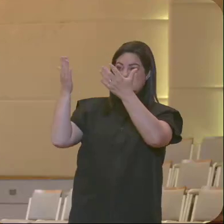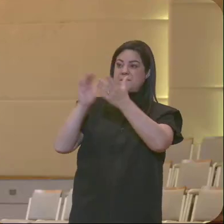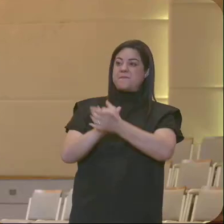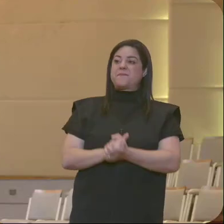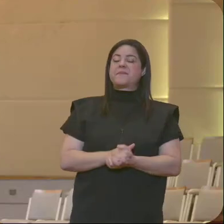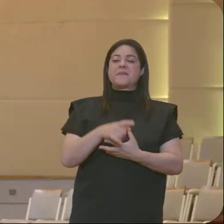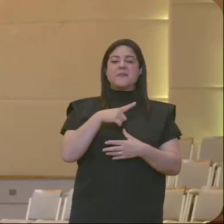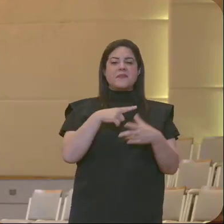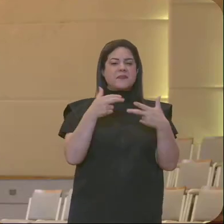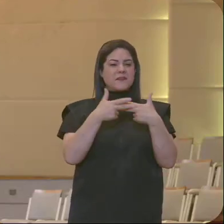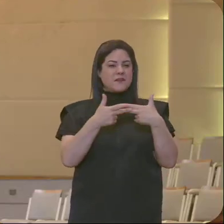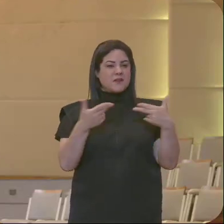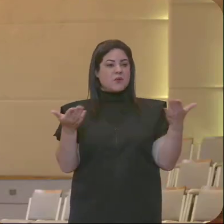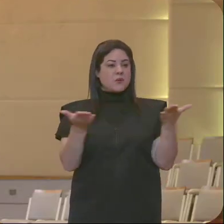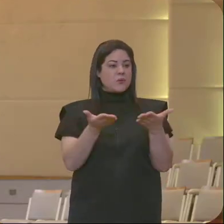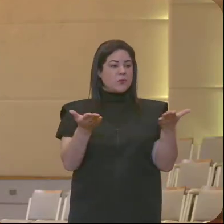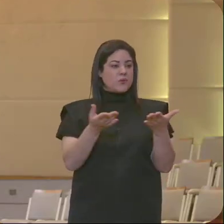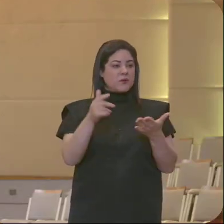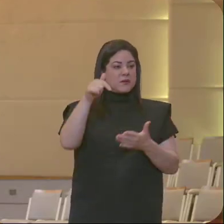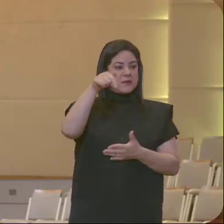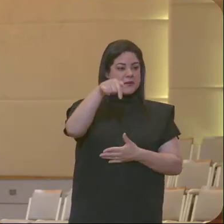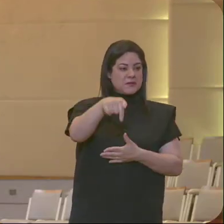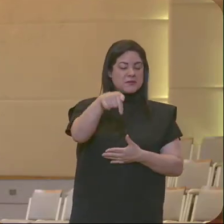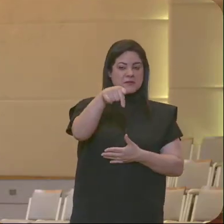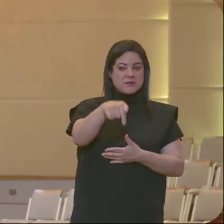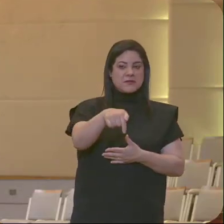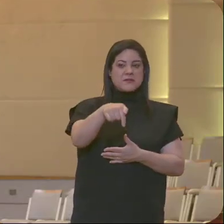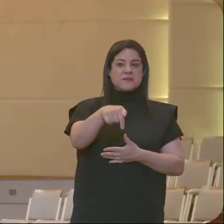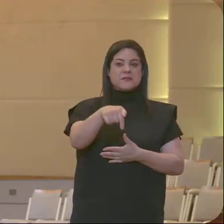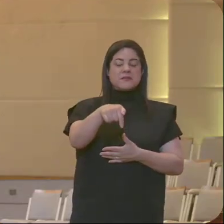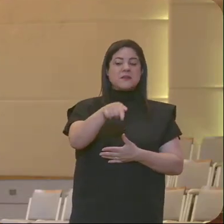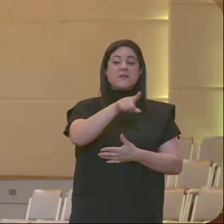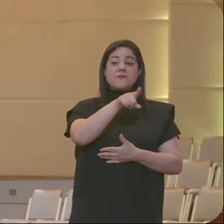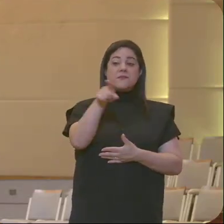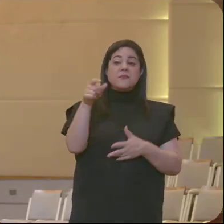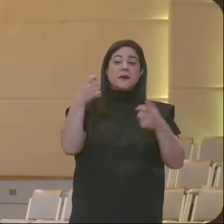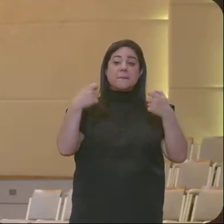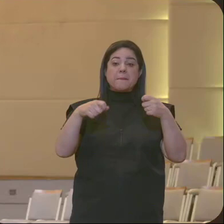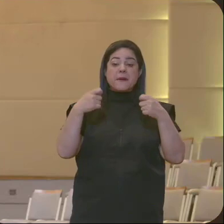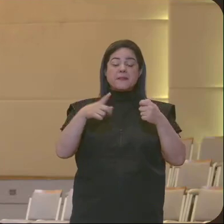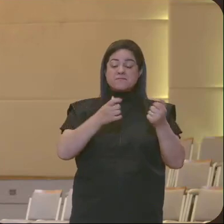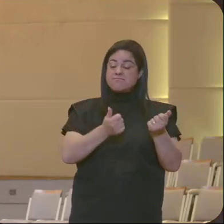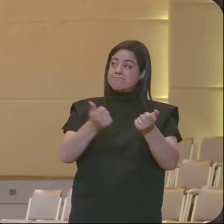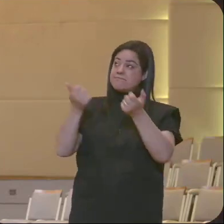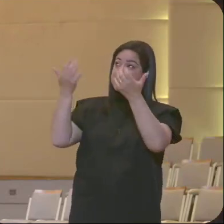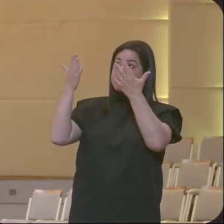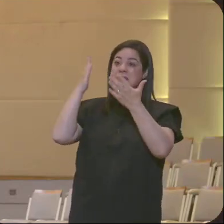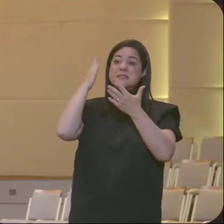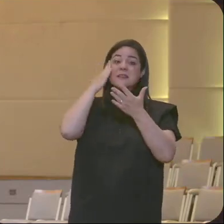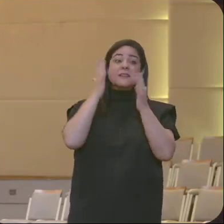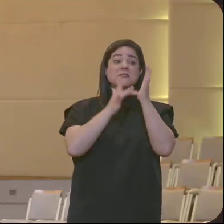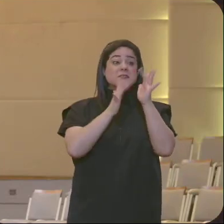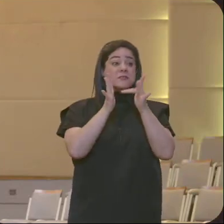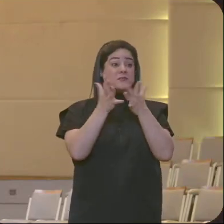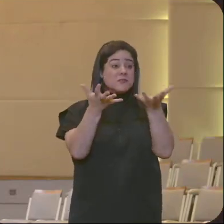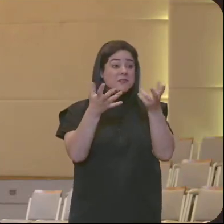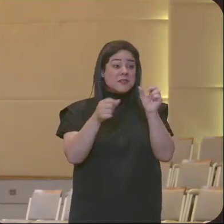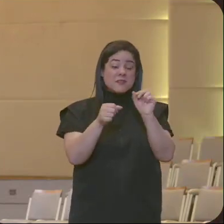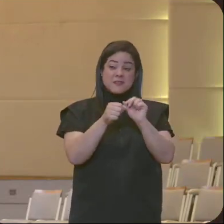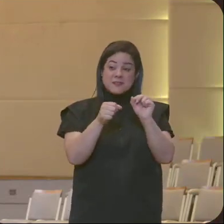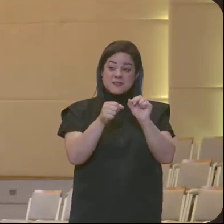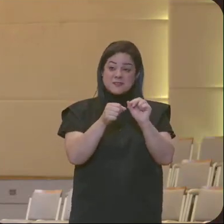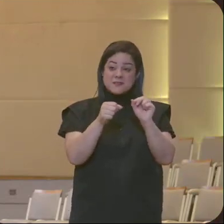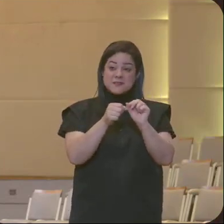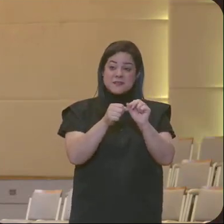Tem coisas hoje, aqui, agora, nessa noite que você precisa entregar. E sabe o que Jesus está querendo fazer?